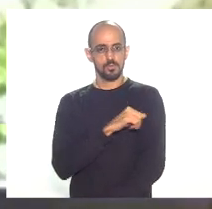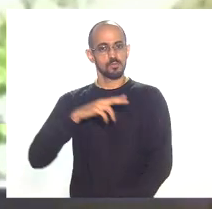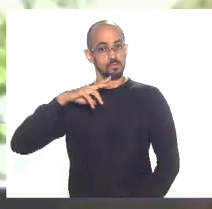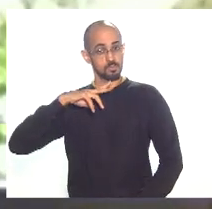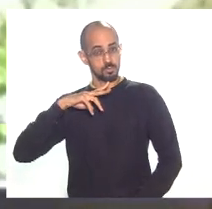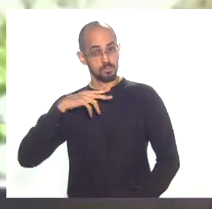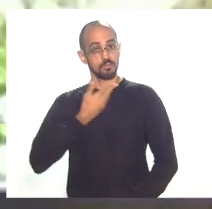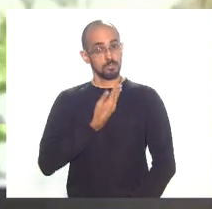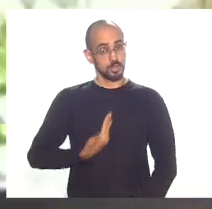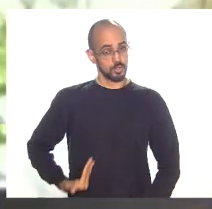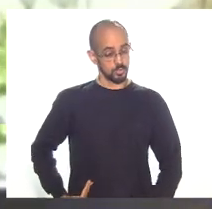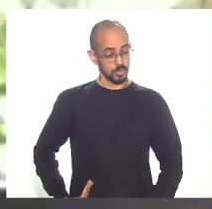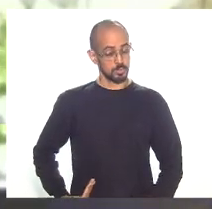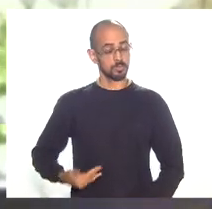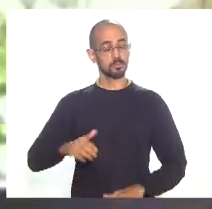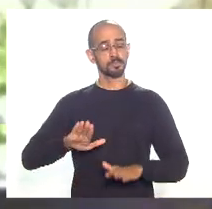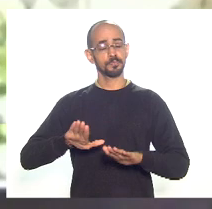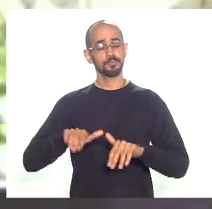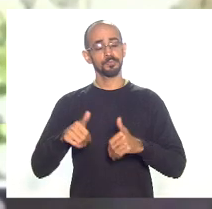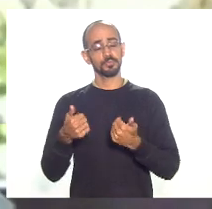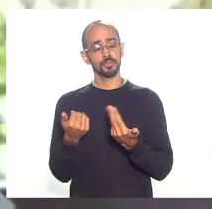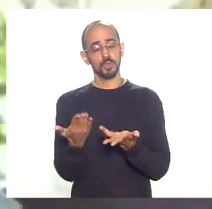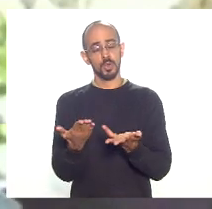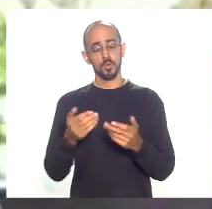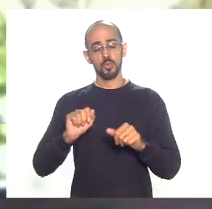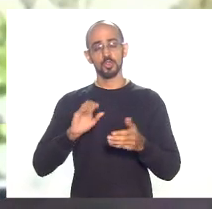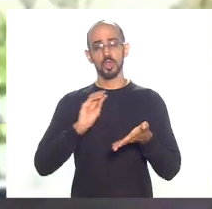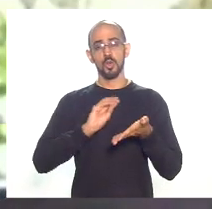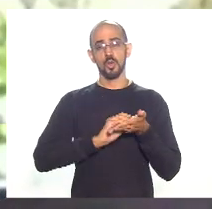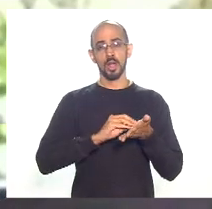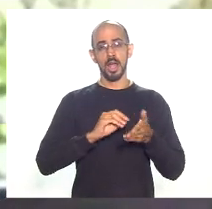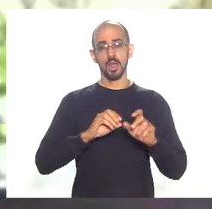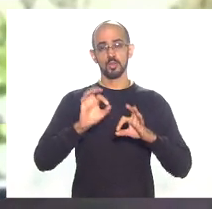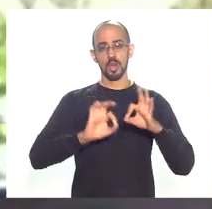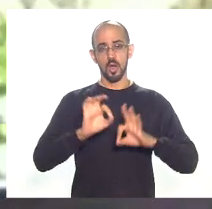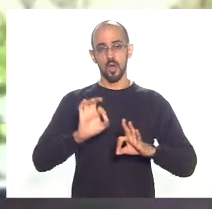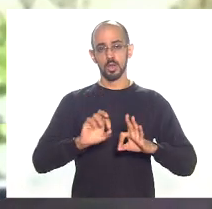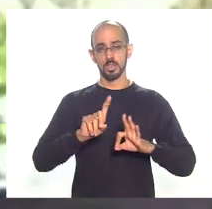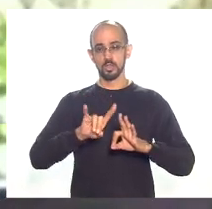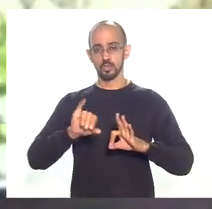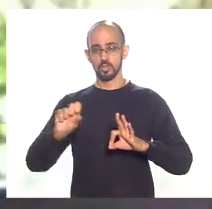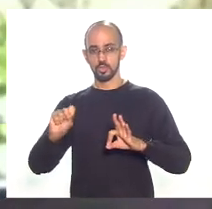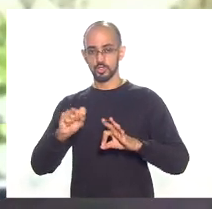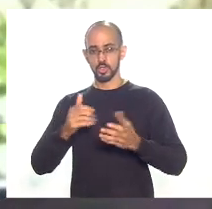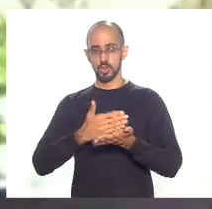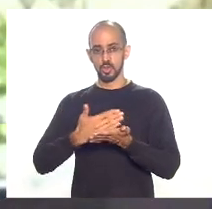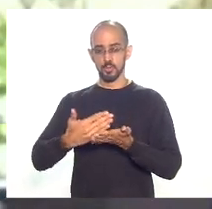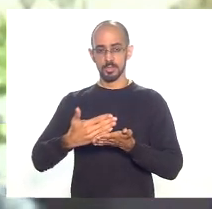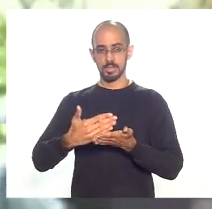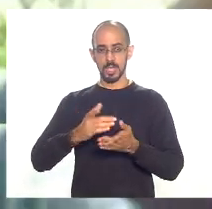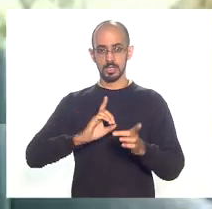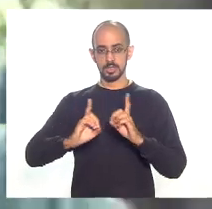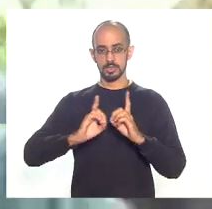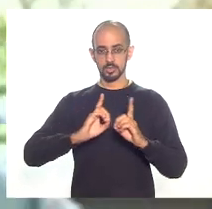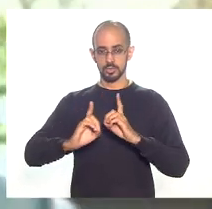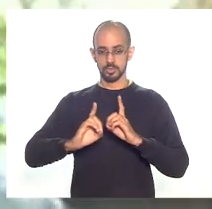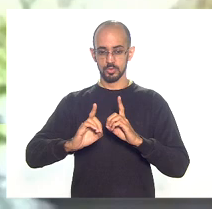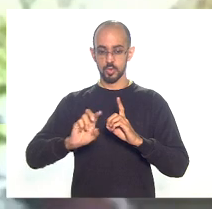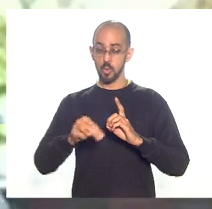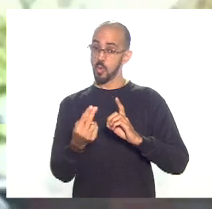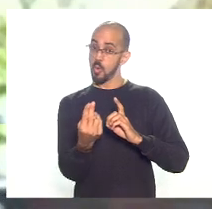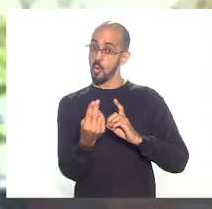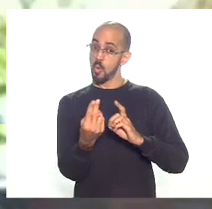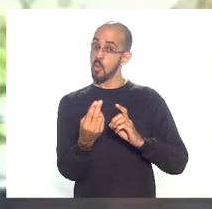ao ser colocado na ordem do dia e começar a ser discutida ou existir um